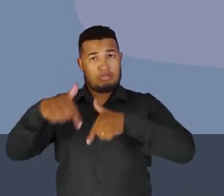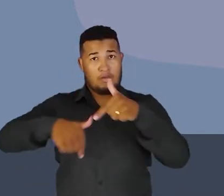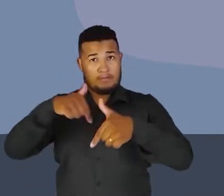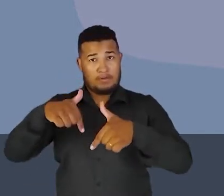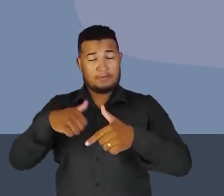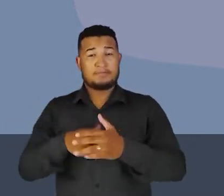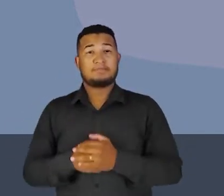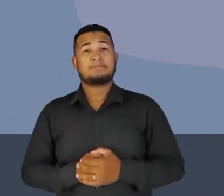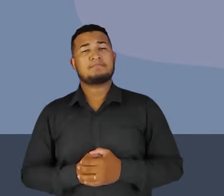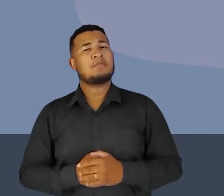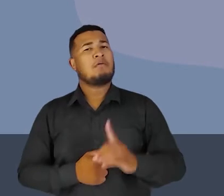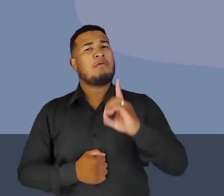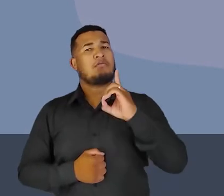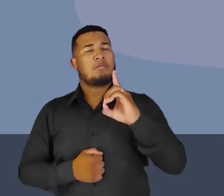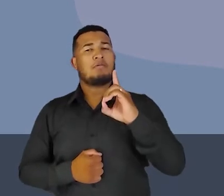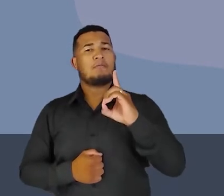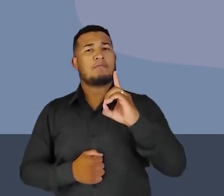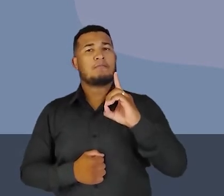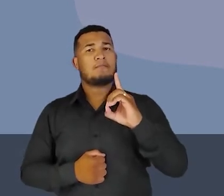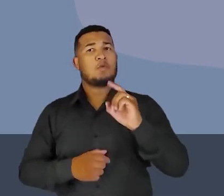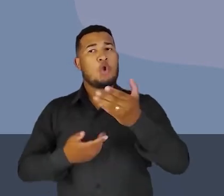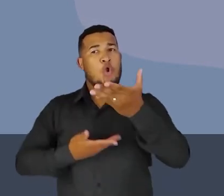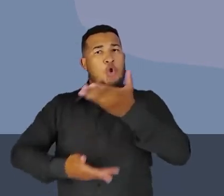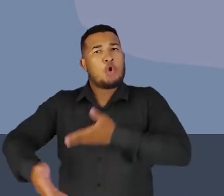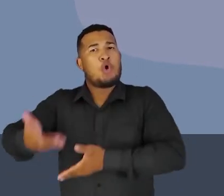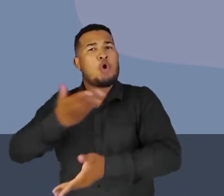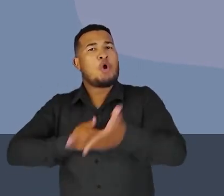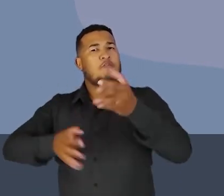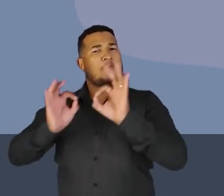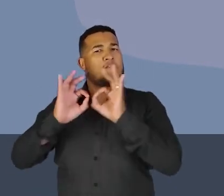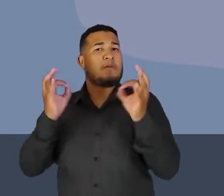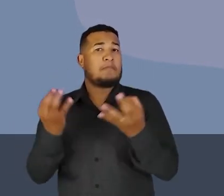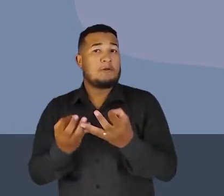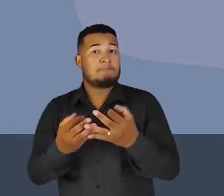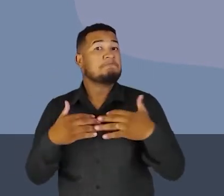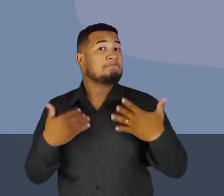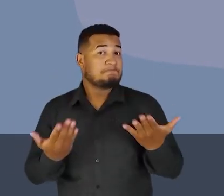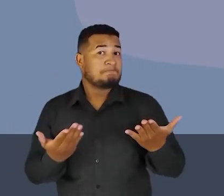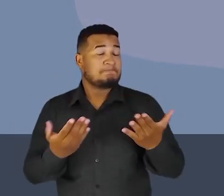trabalho. Ou letra D, a convivência familiar?